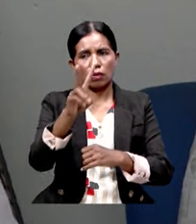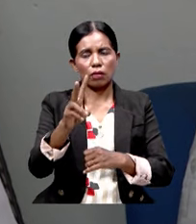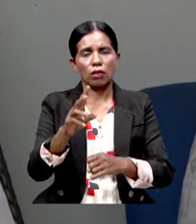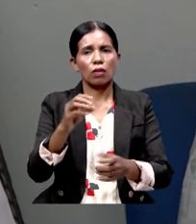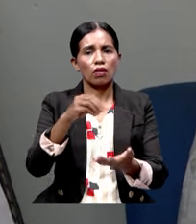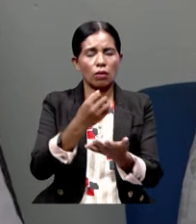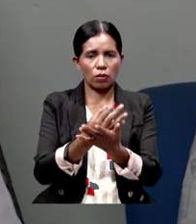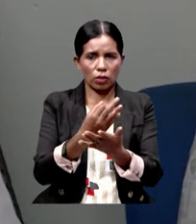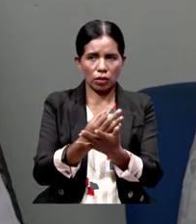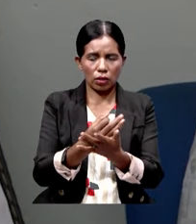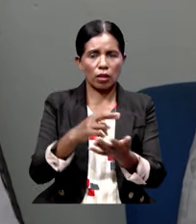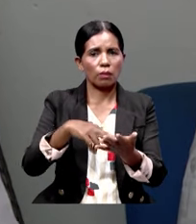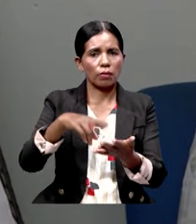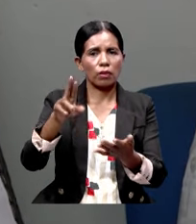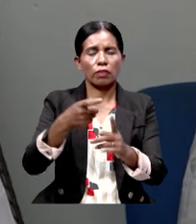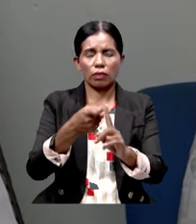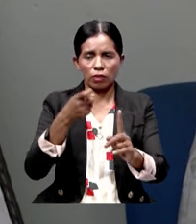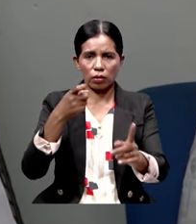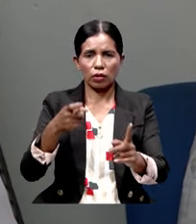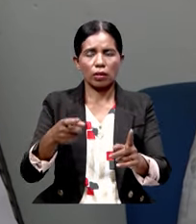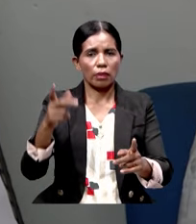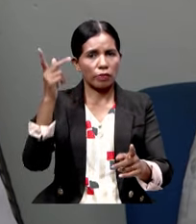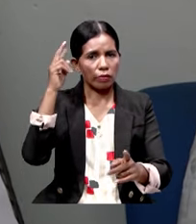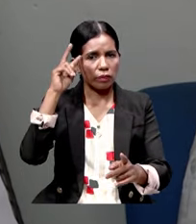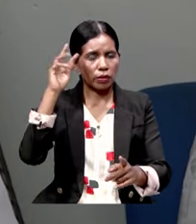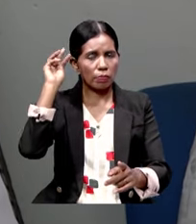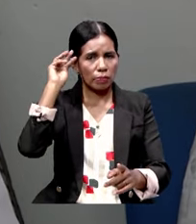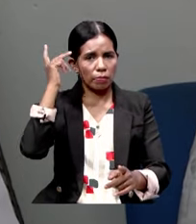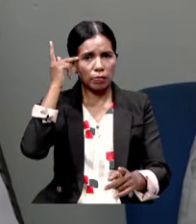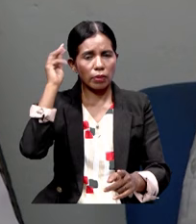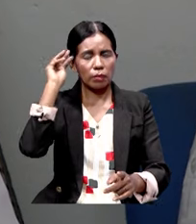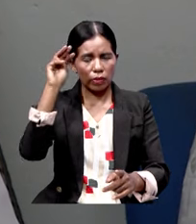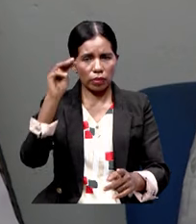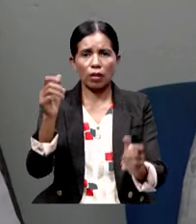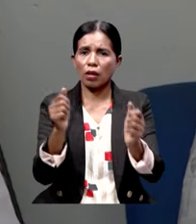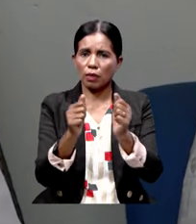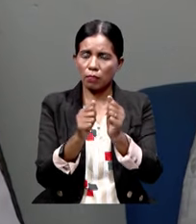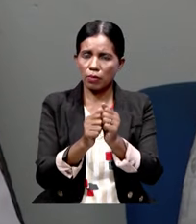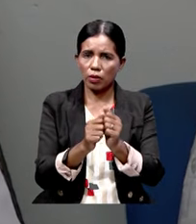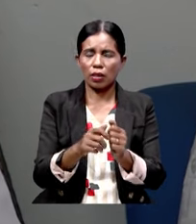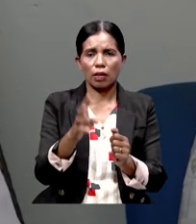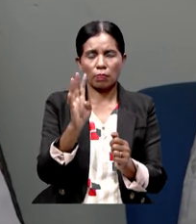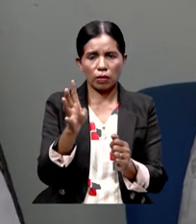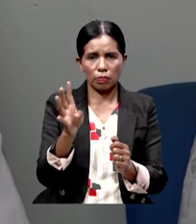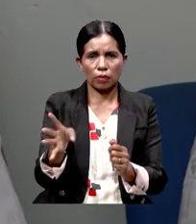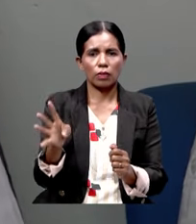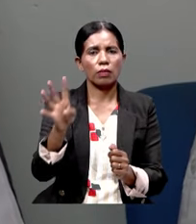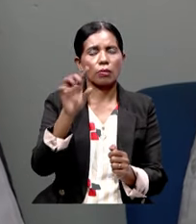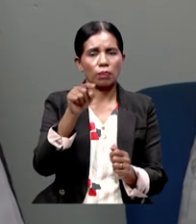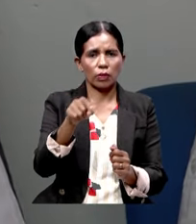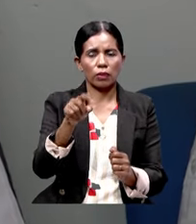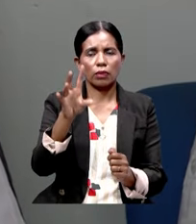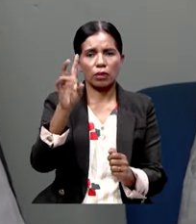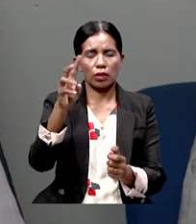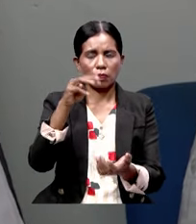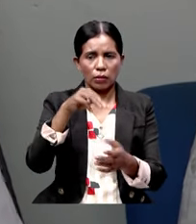né? Aprova, cuxi sua excelência, vice-primeiro-ministro, Hamutuk 40,6 milhões. Hoje, investidor,